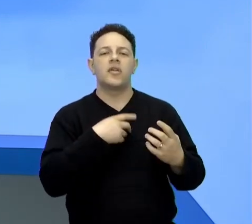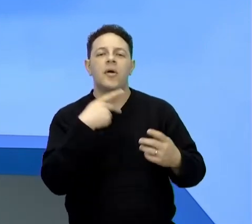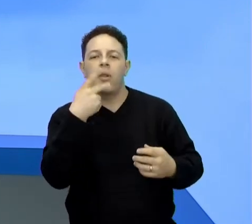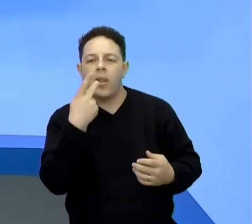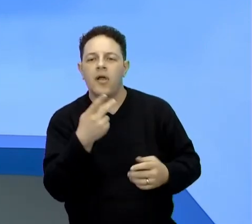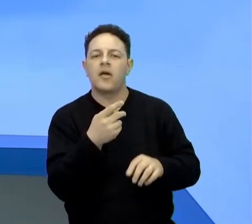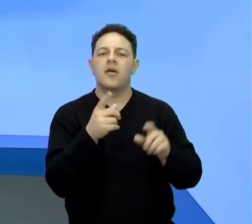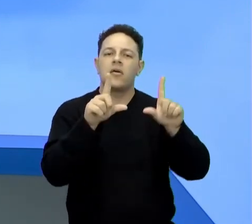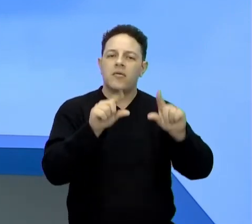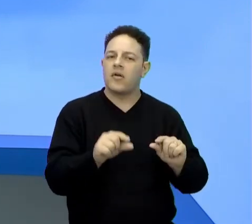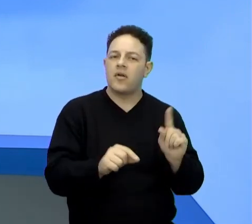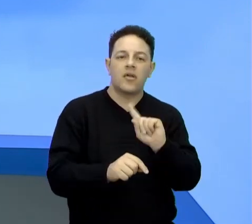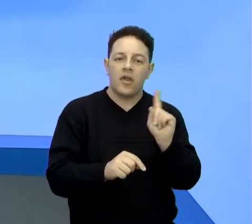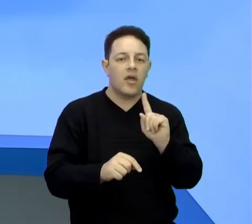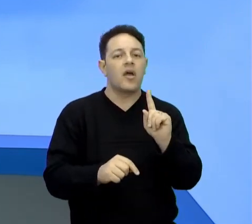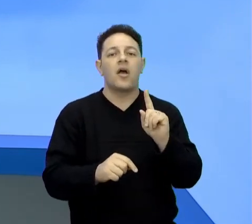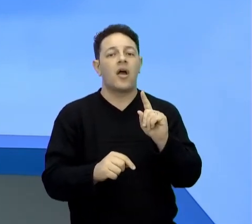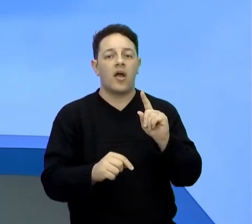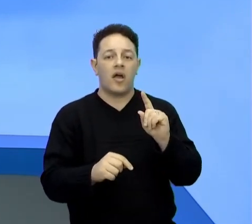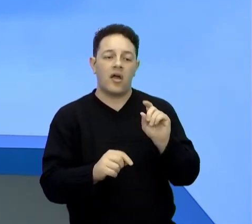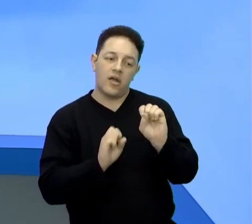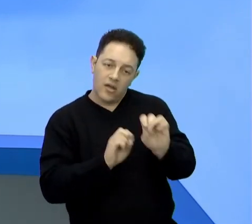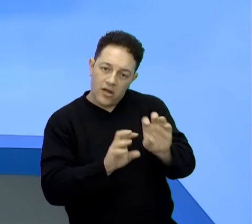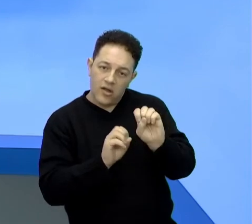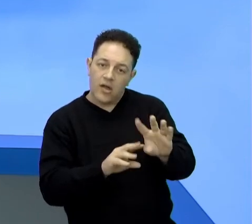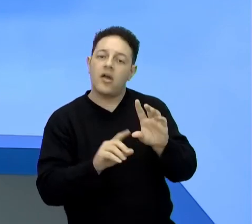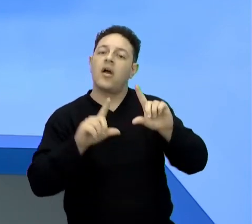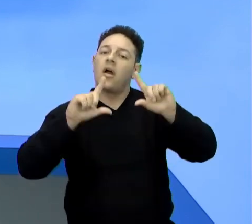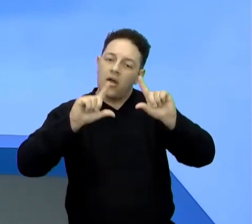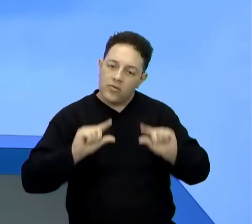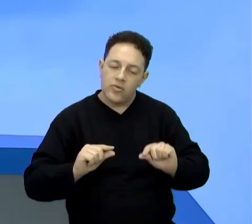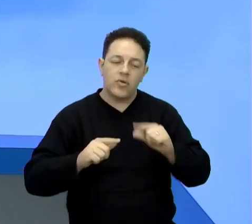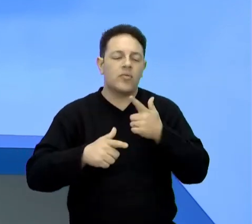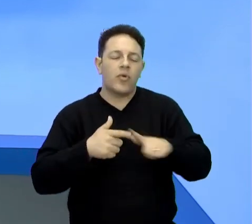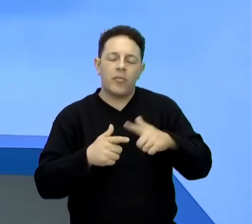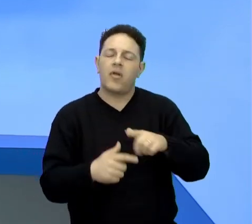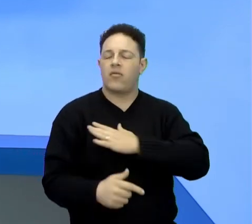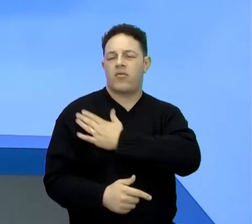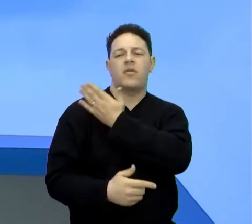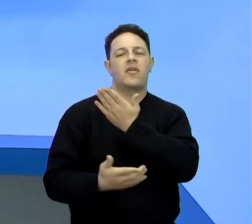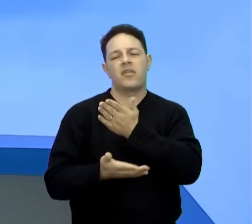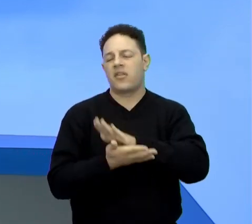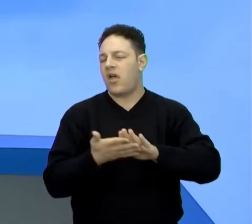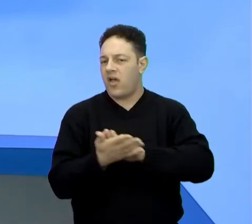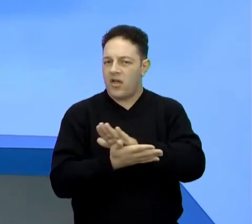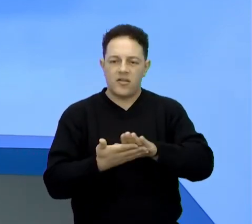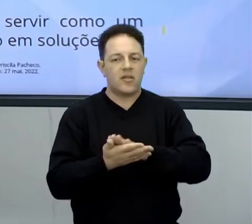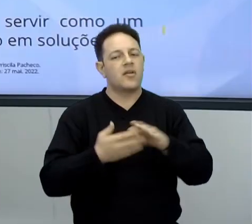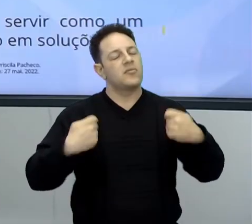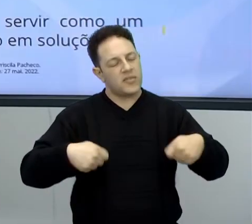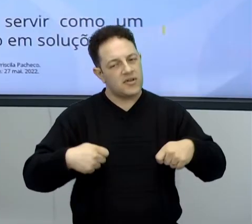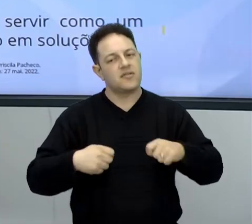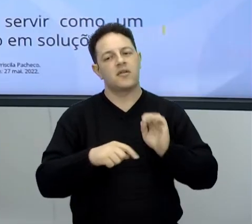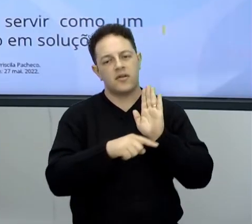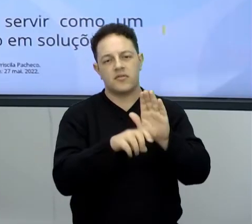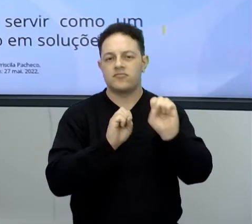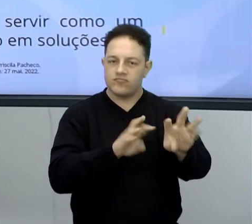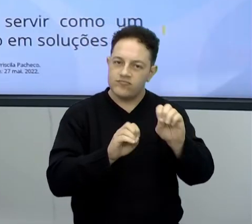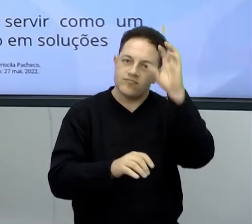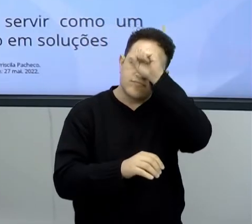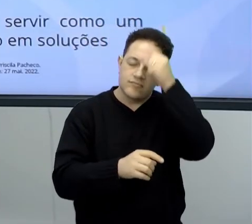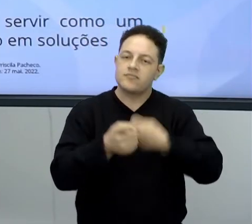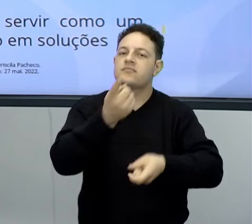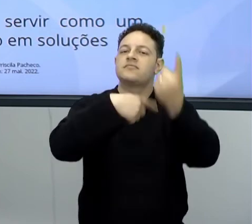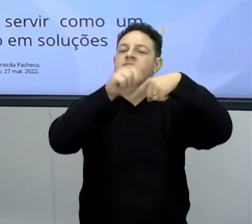ser diminuído, né? A formação, a educação diminui todas as formas de preconceito, por isso que tem que investir em educação. Né? Sim, e